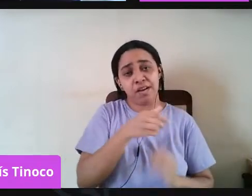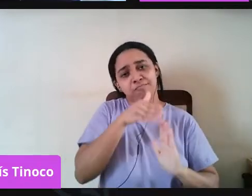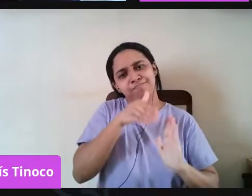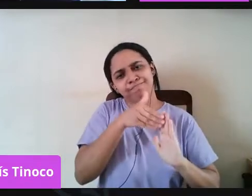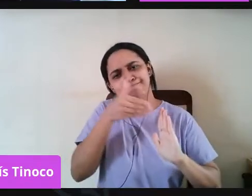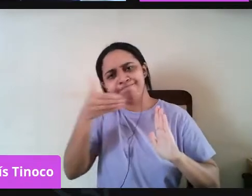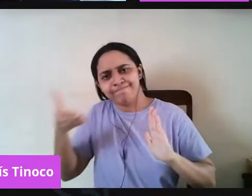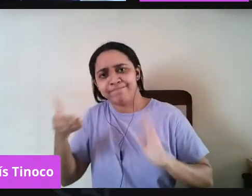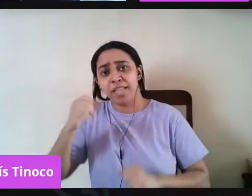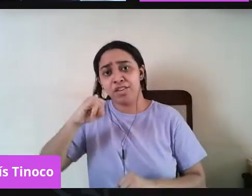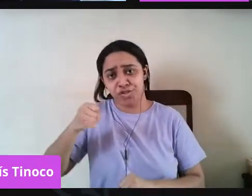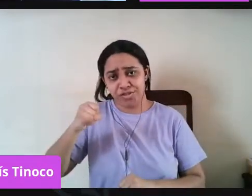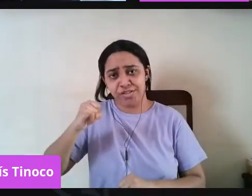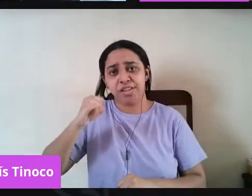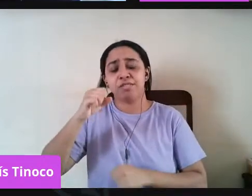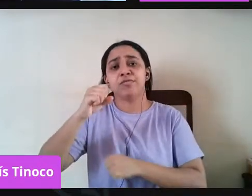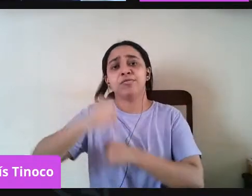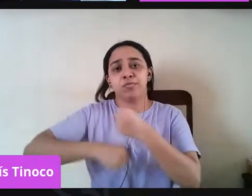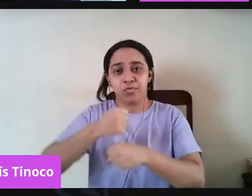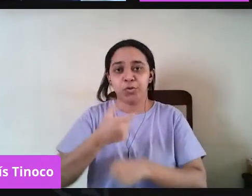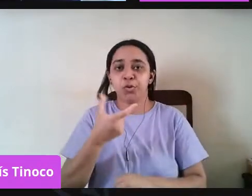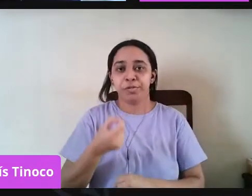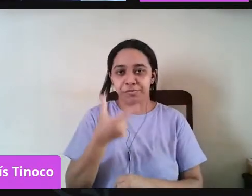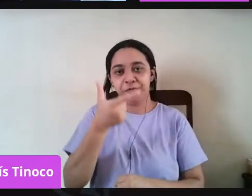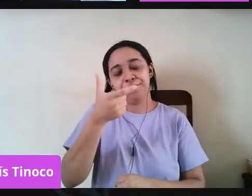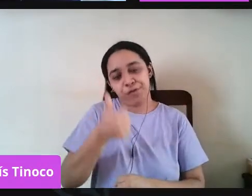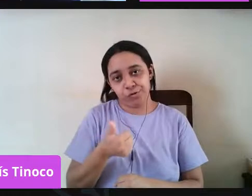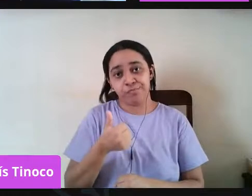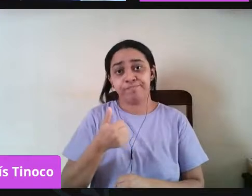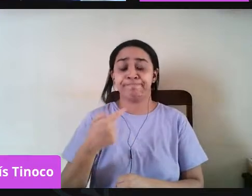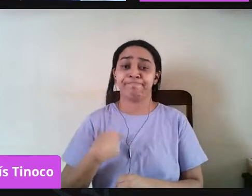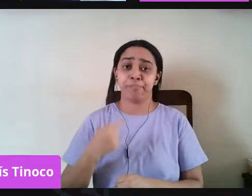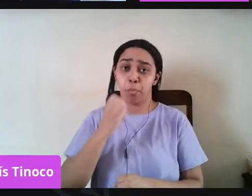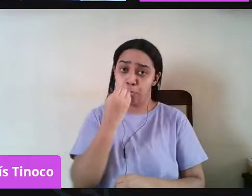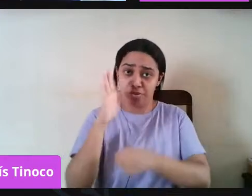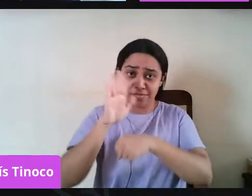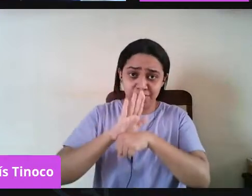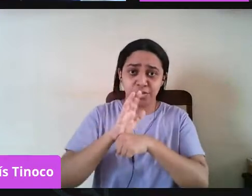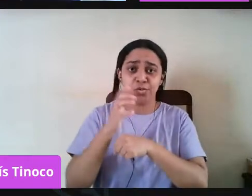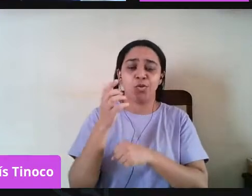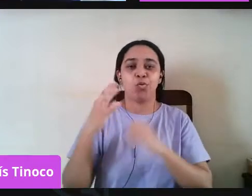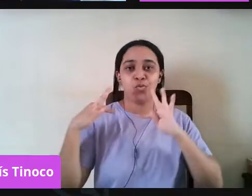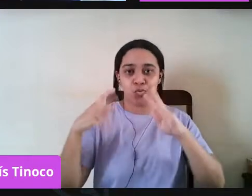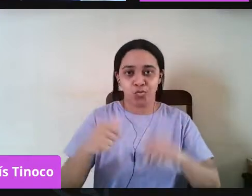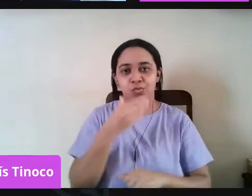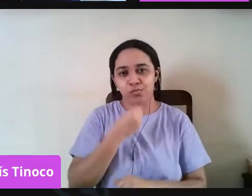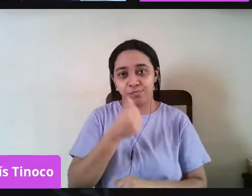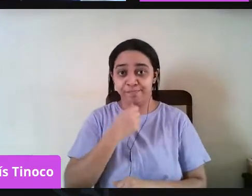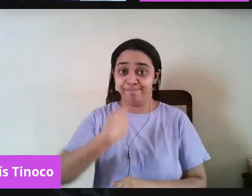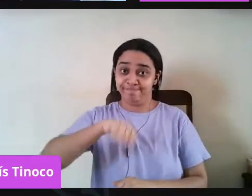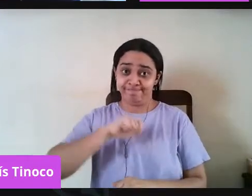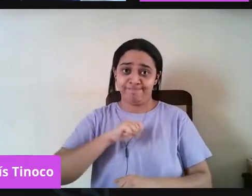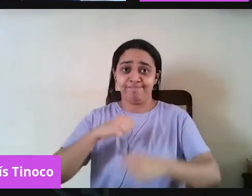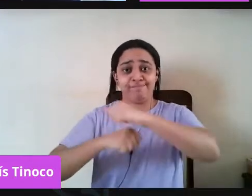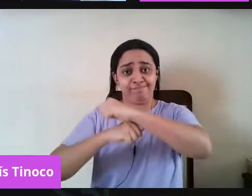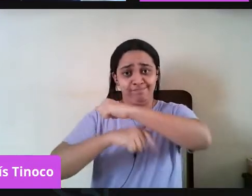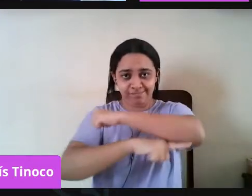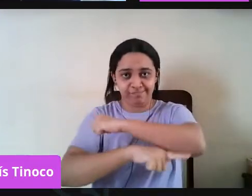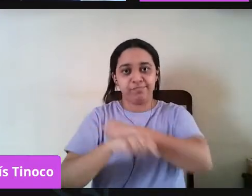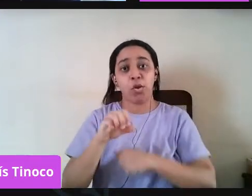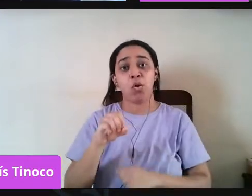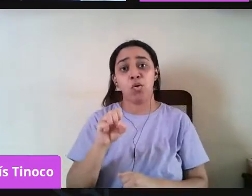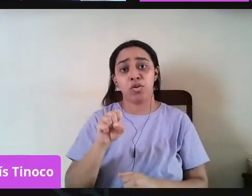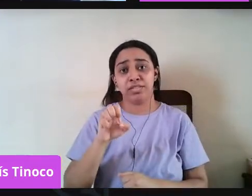de 2021. Boa tarde a todos novamente. Eu sou o Oséias, eu sou aluno do programa de pós-graduação em letras